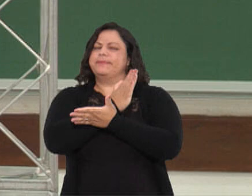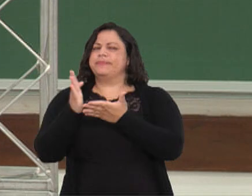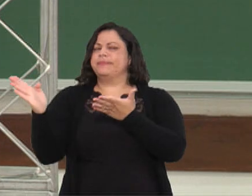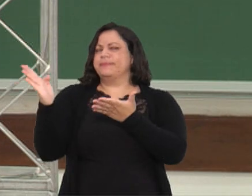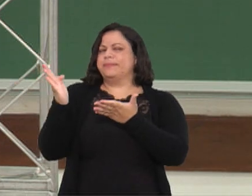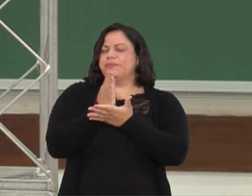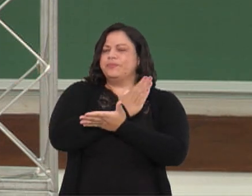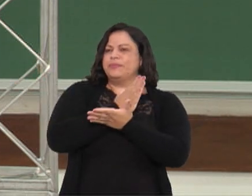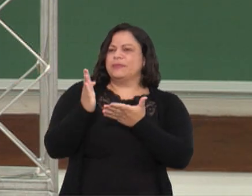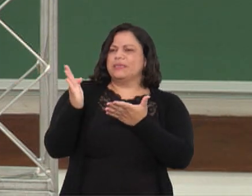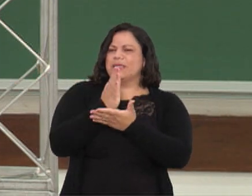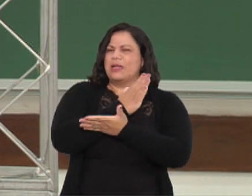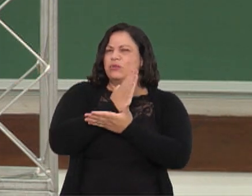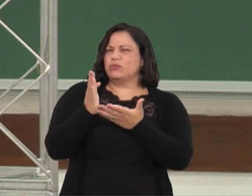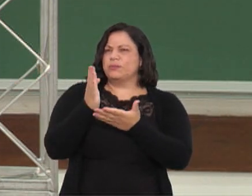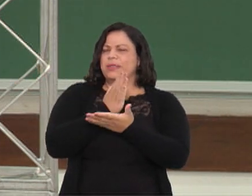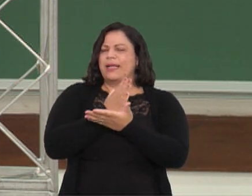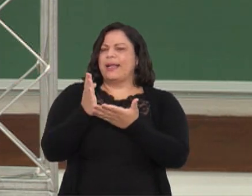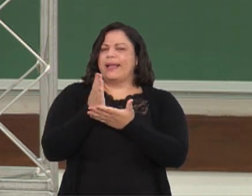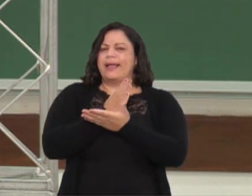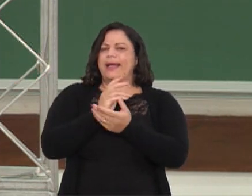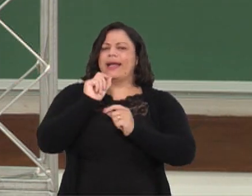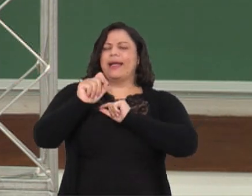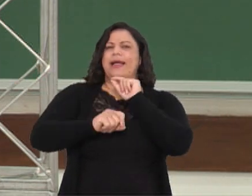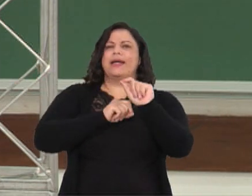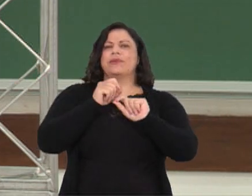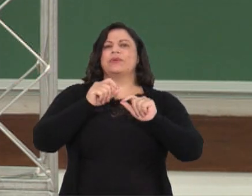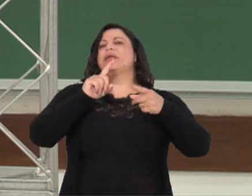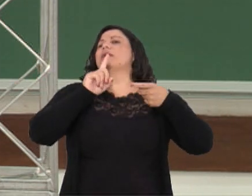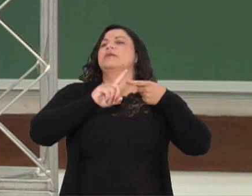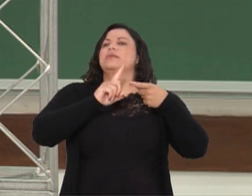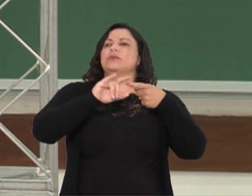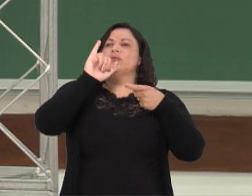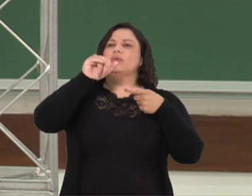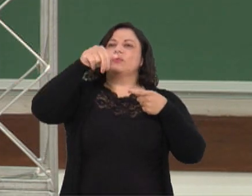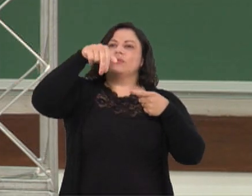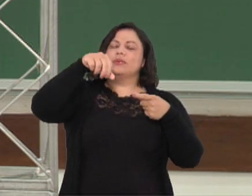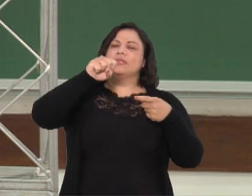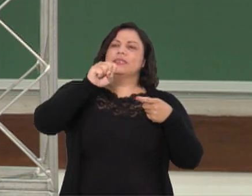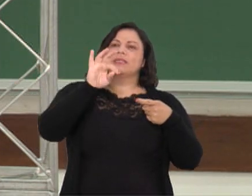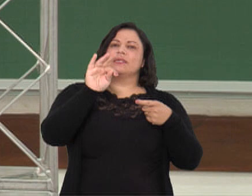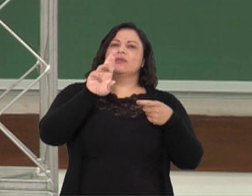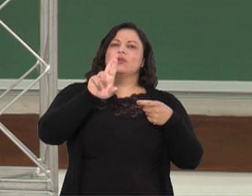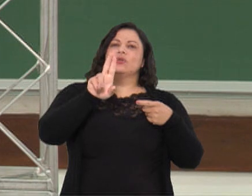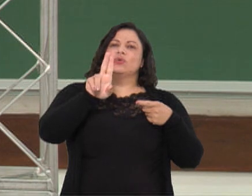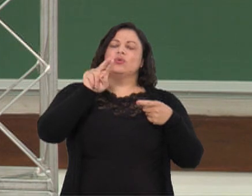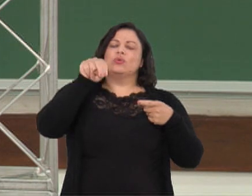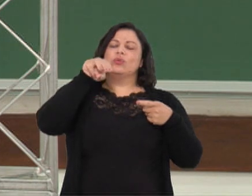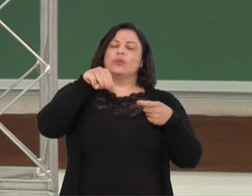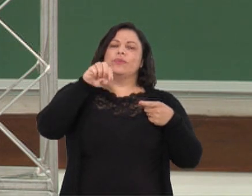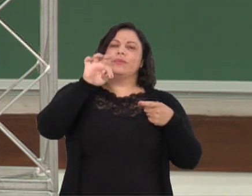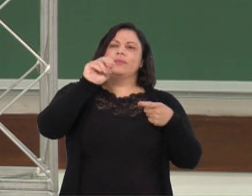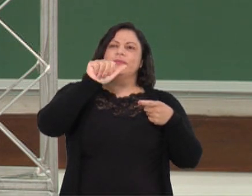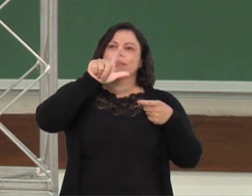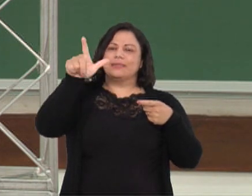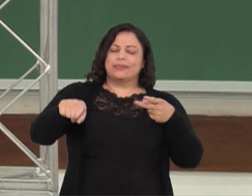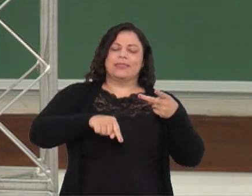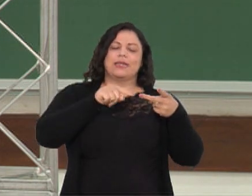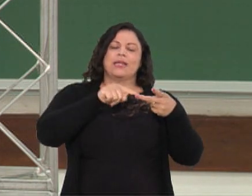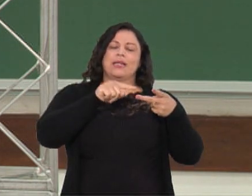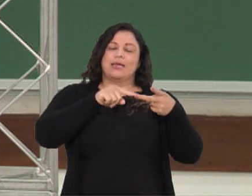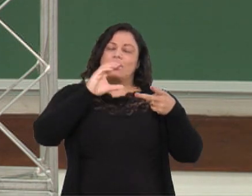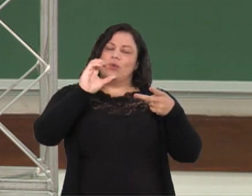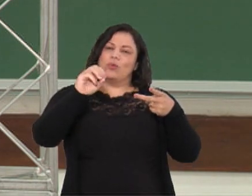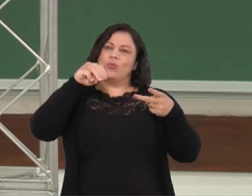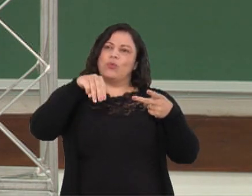na questão do instrumental e do comunicativo. Então, a ideologia mais instrumental, ela vem trabalhar